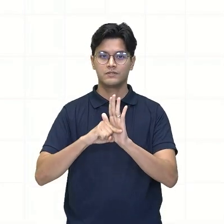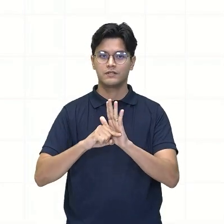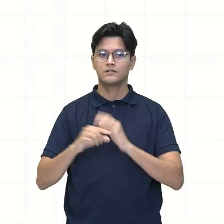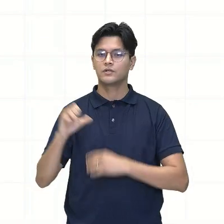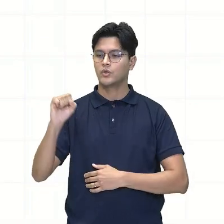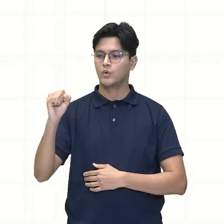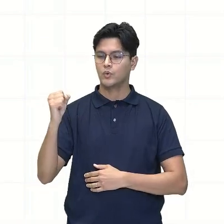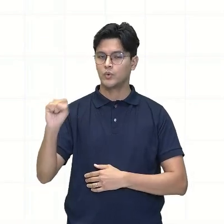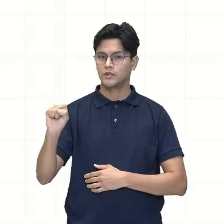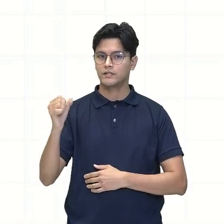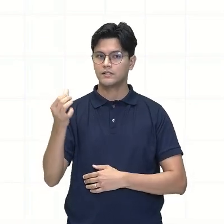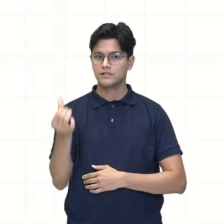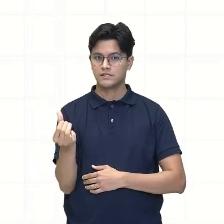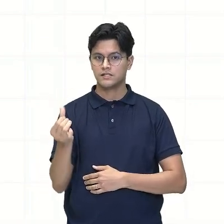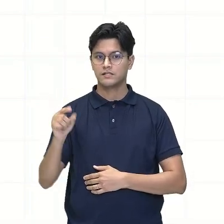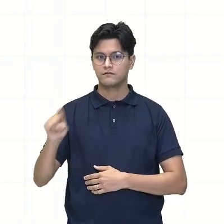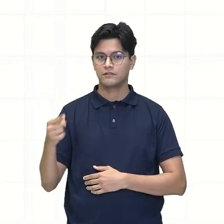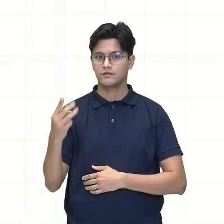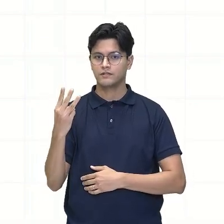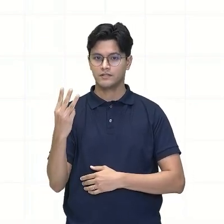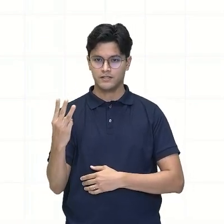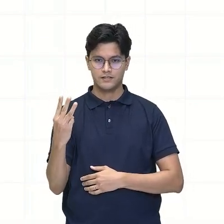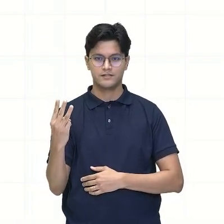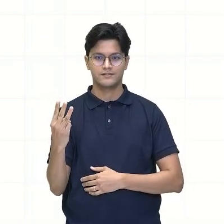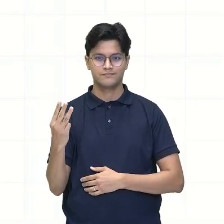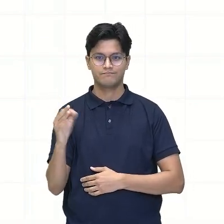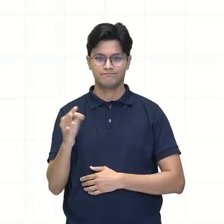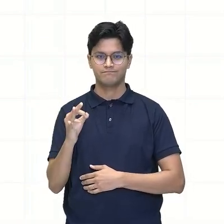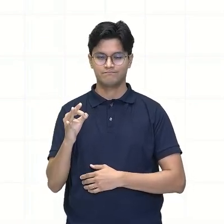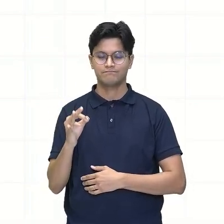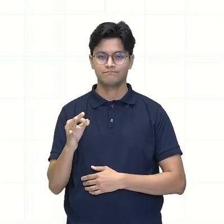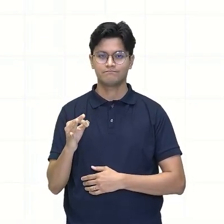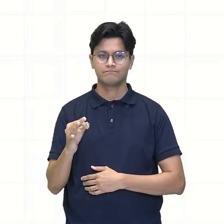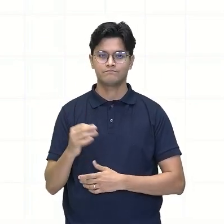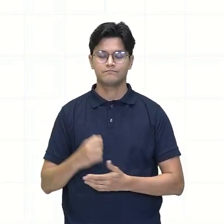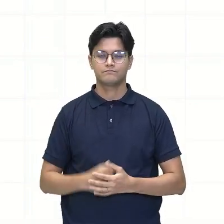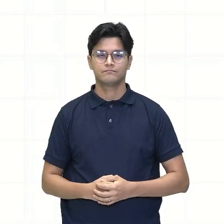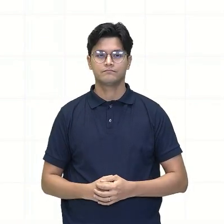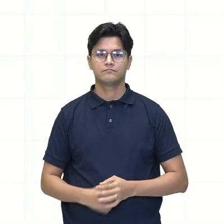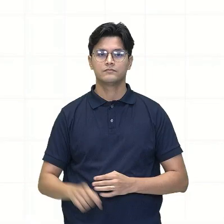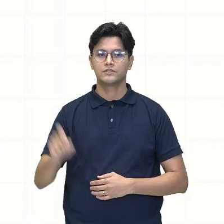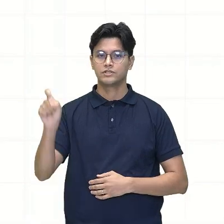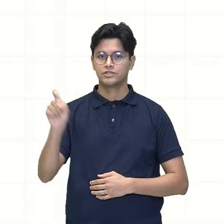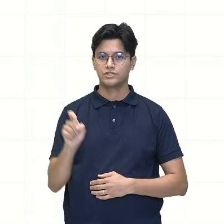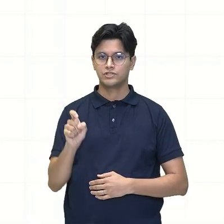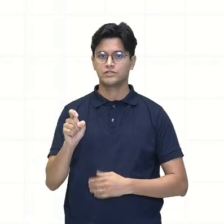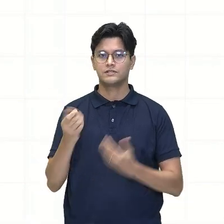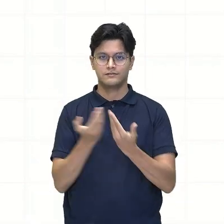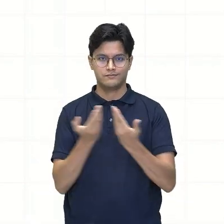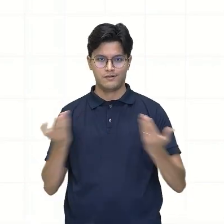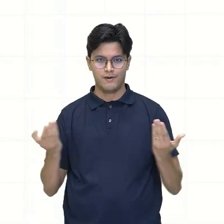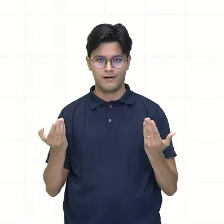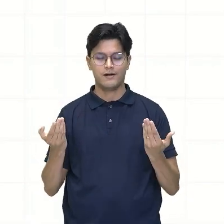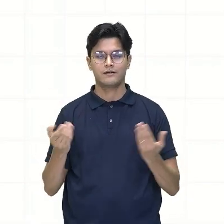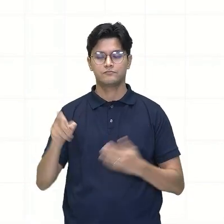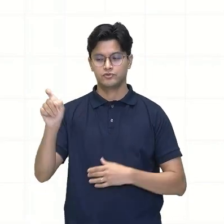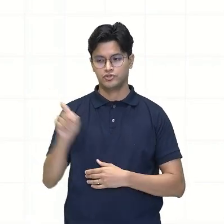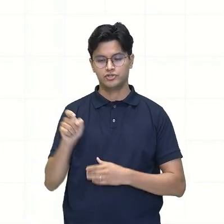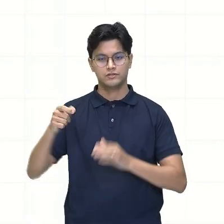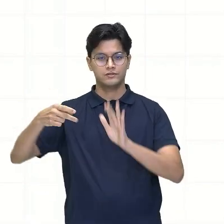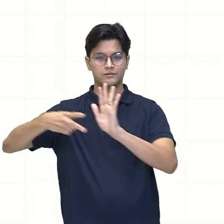86,3 de cada um dos membros da equação. Aqui vai ficar só o x. E